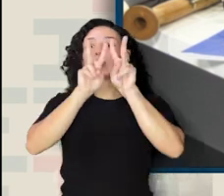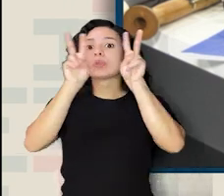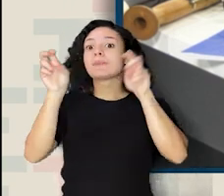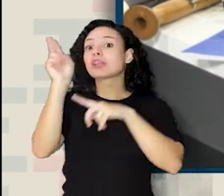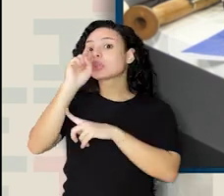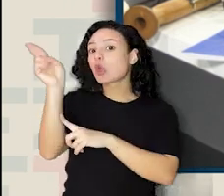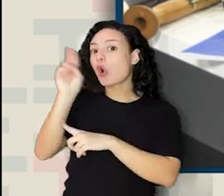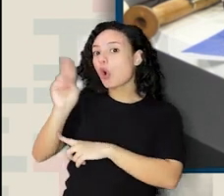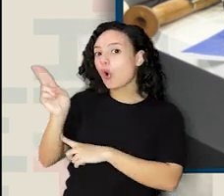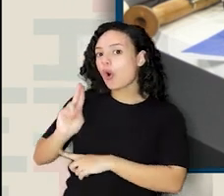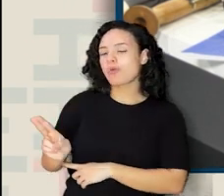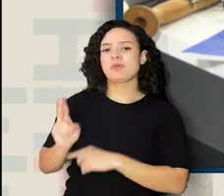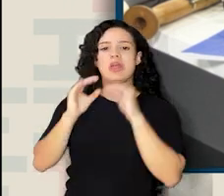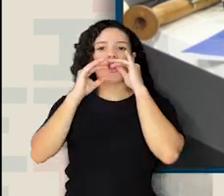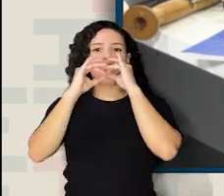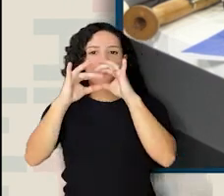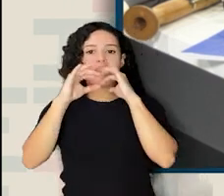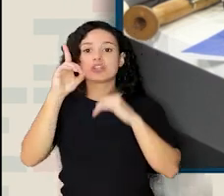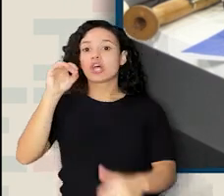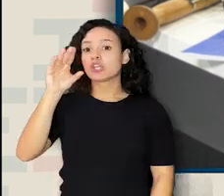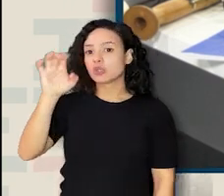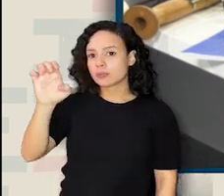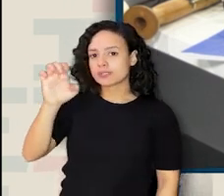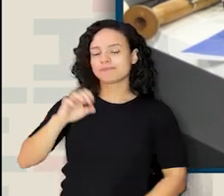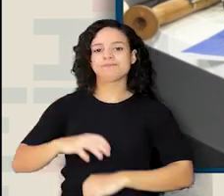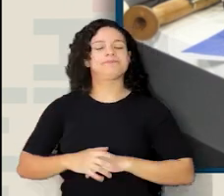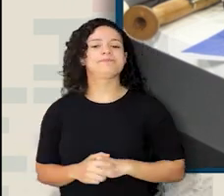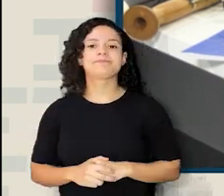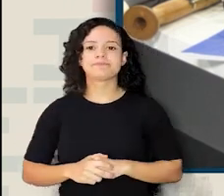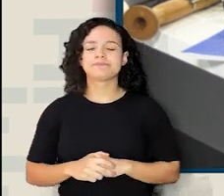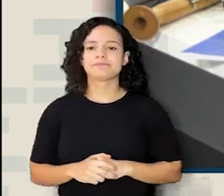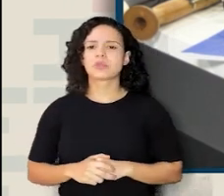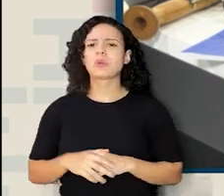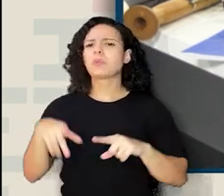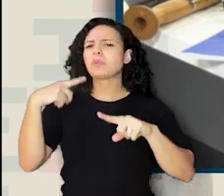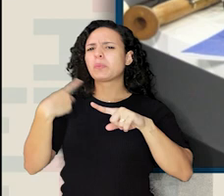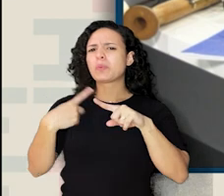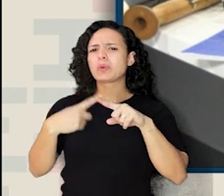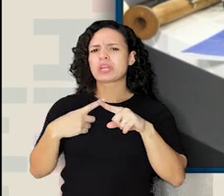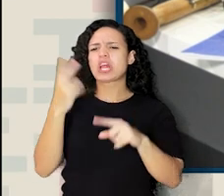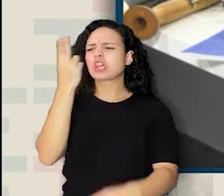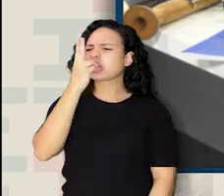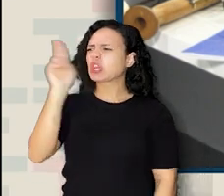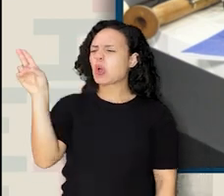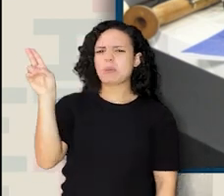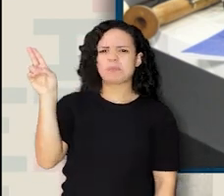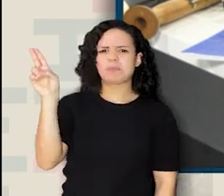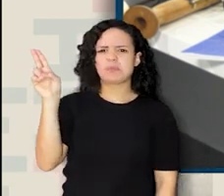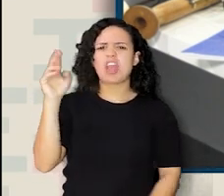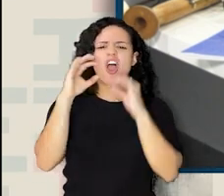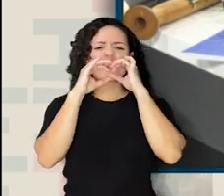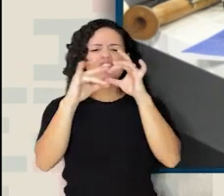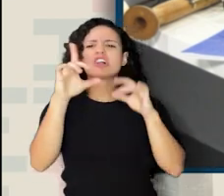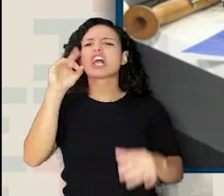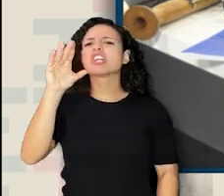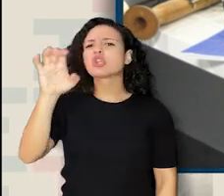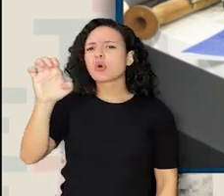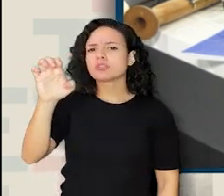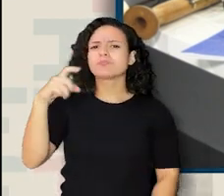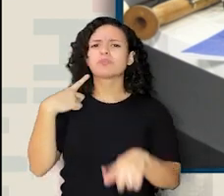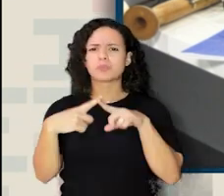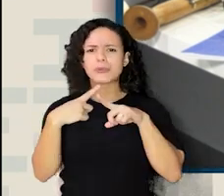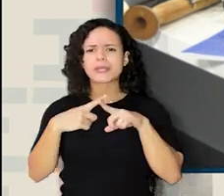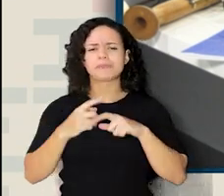uma curiosidade sobre as nomenclaturas da flauta doce, né? Por que esse nome flauta